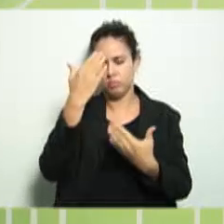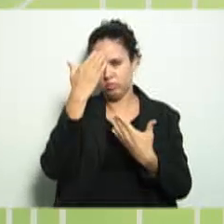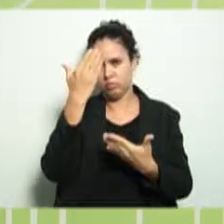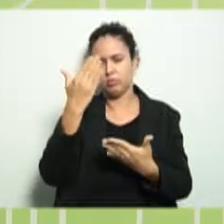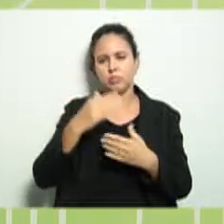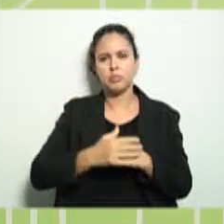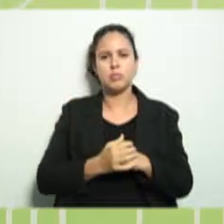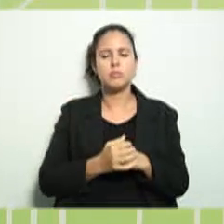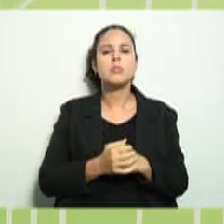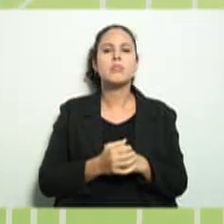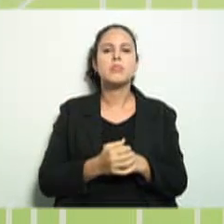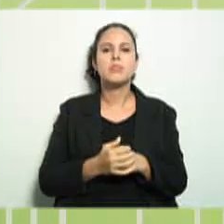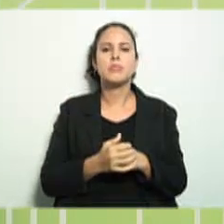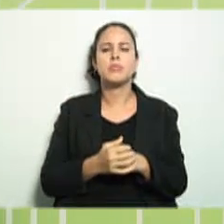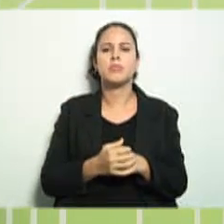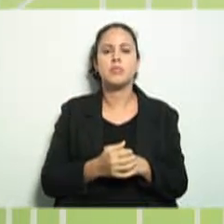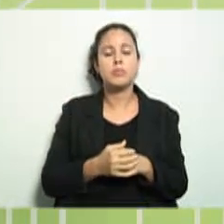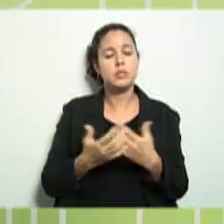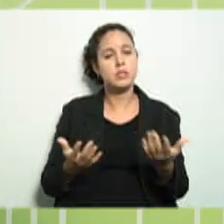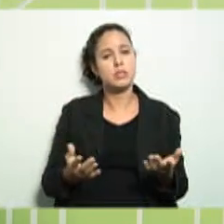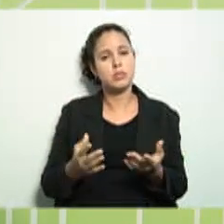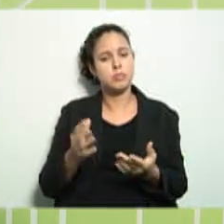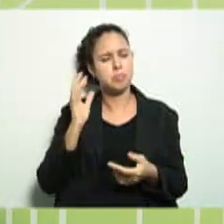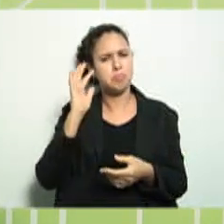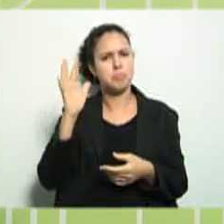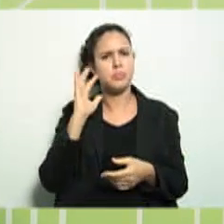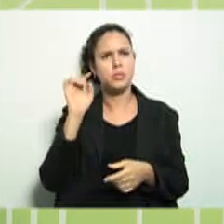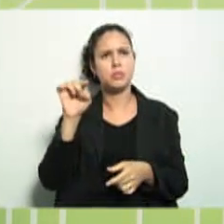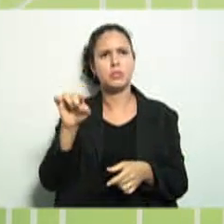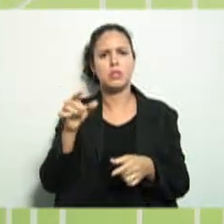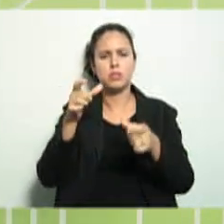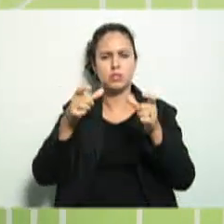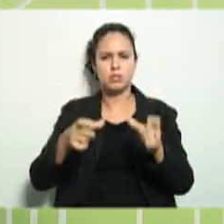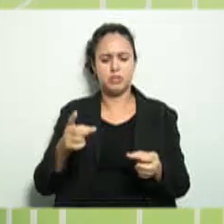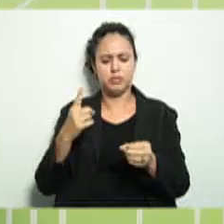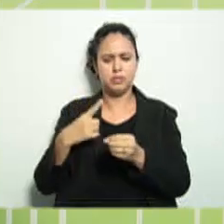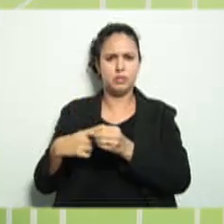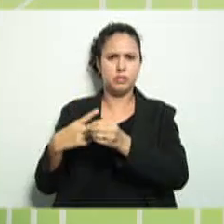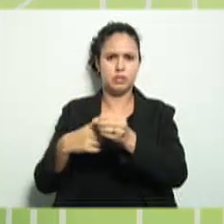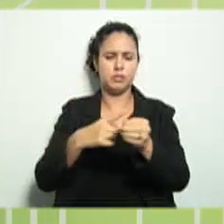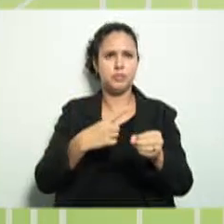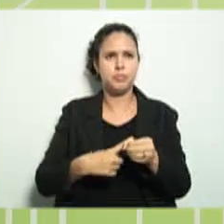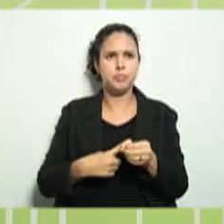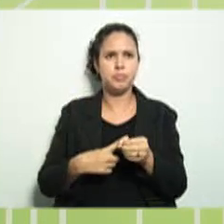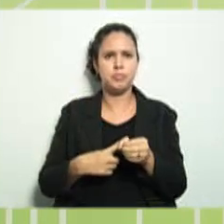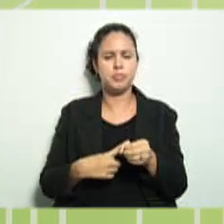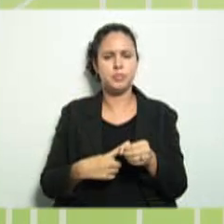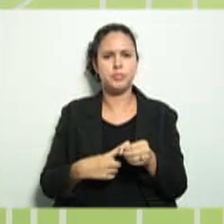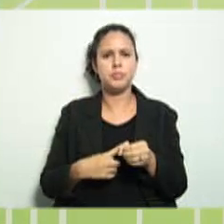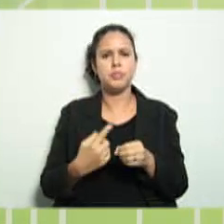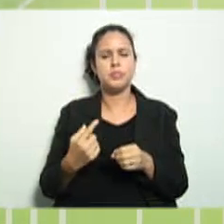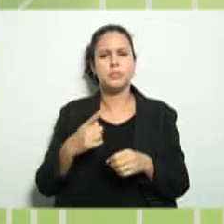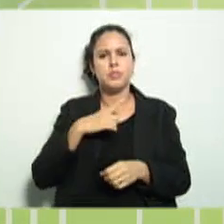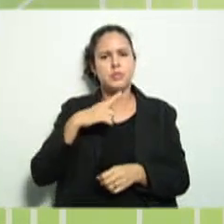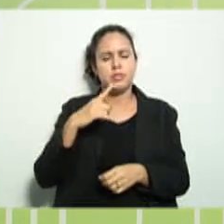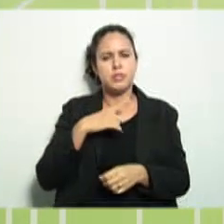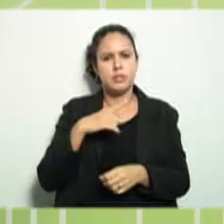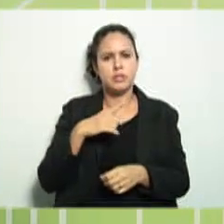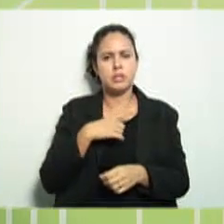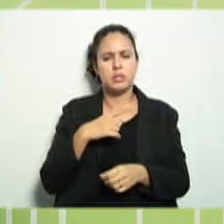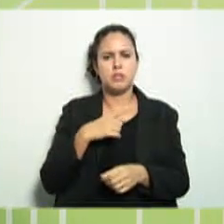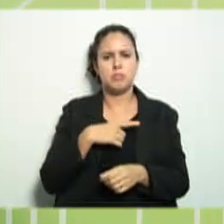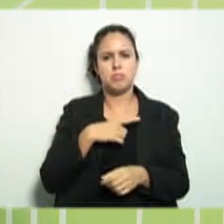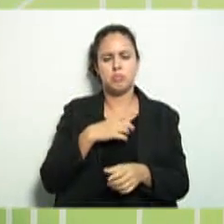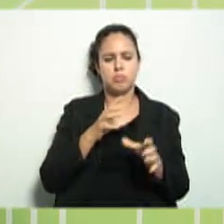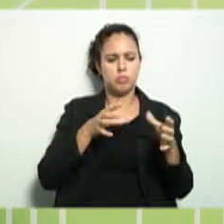vamos, imagina você estar numa terra no interior, numa cidade no interior, onde a quantidade de assentamentos é